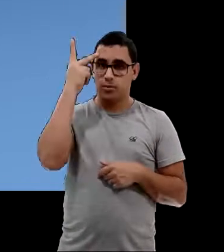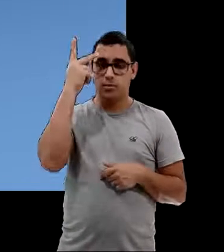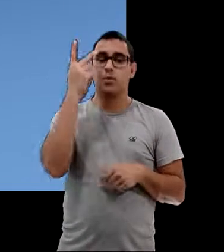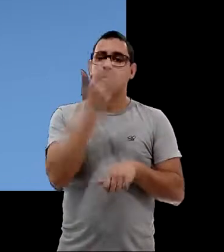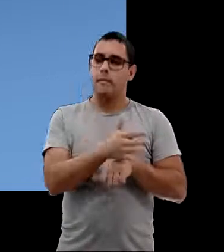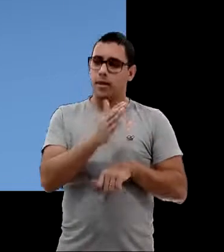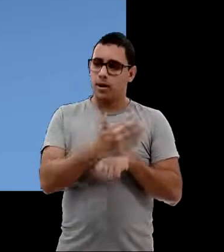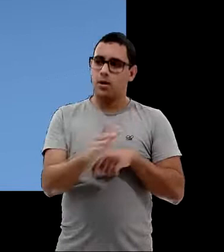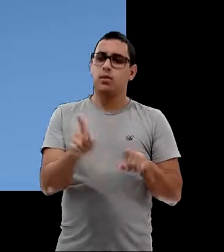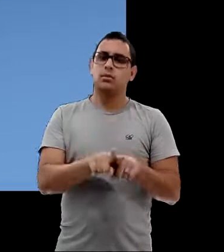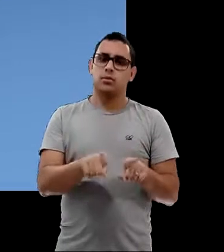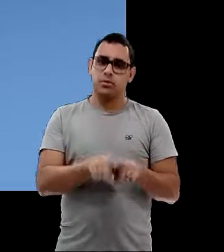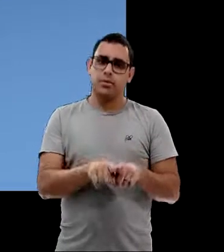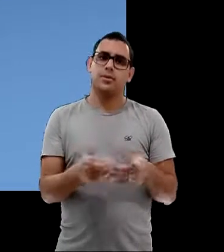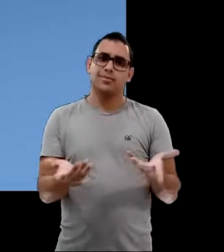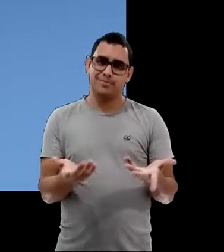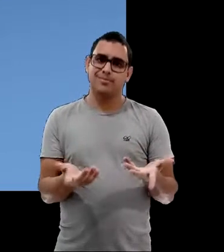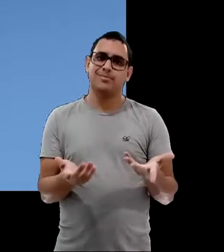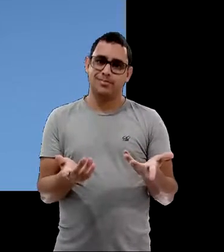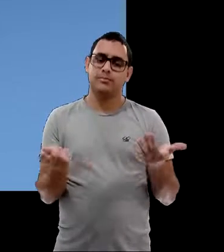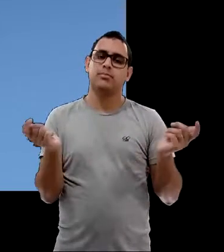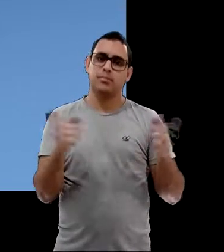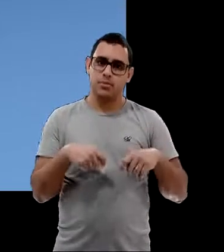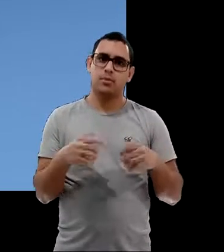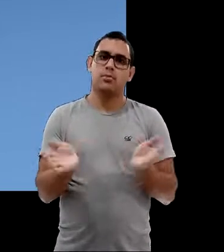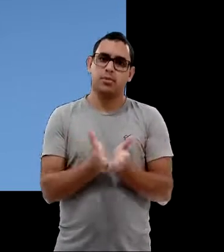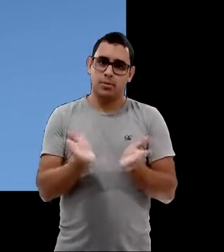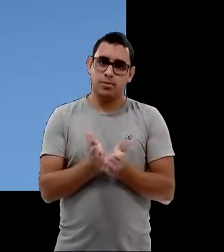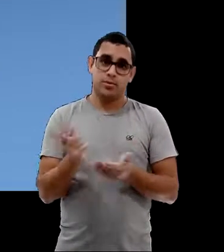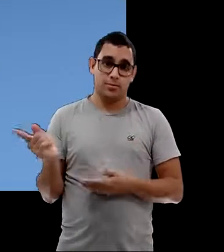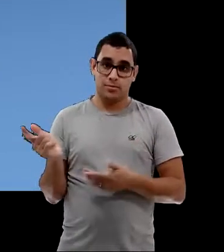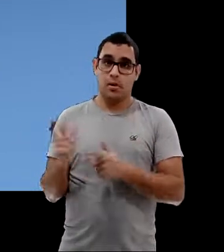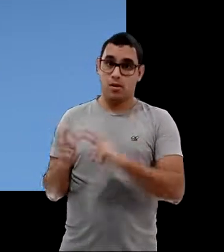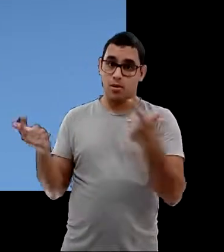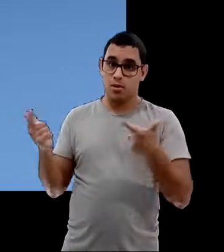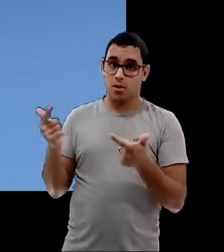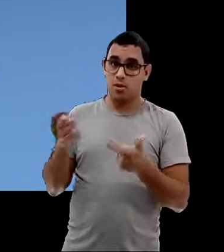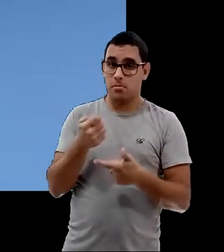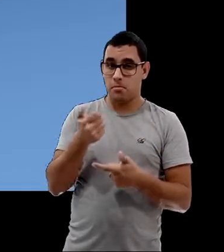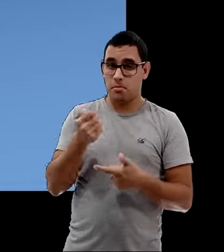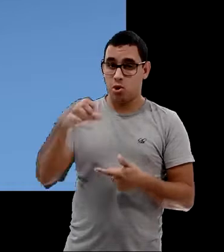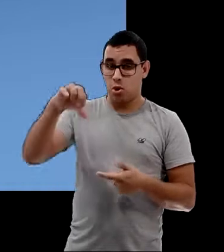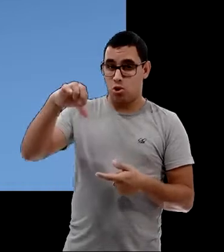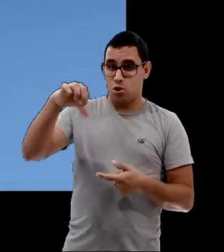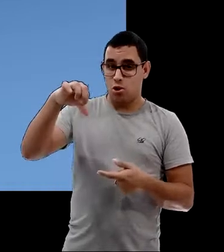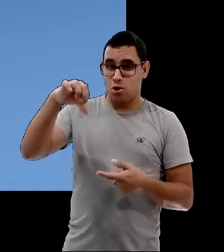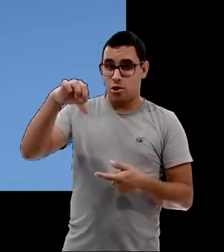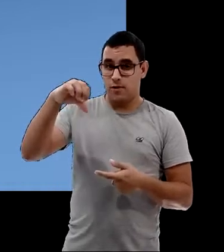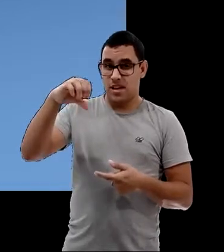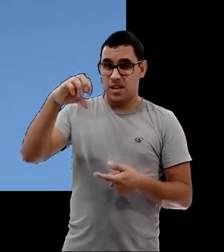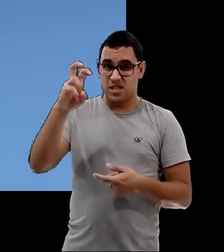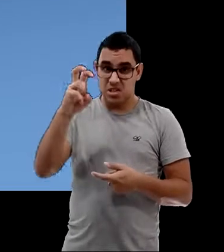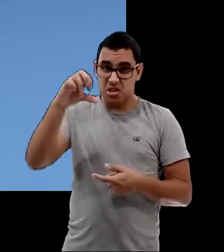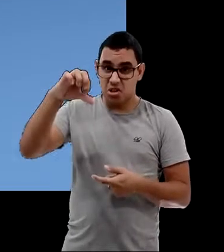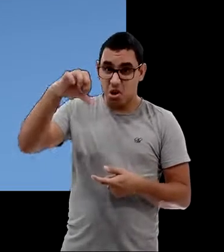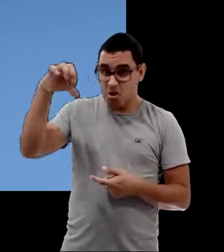a população, mais 90%, próximo a 100%, é de negros. Então,